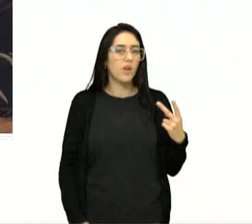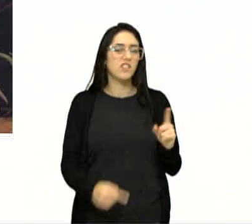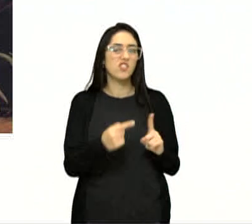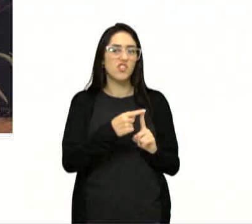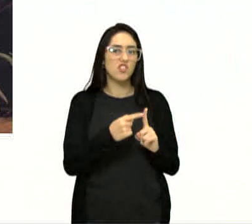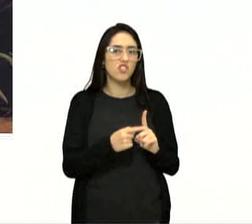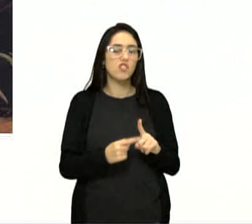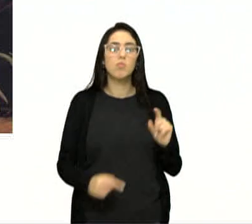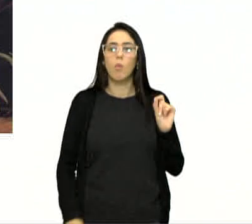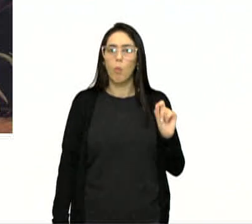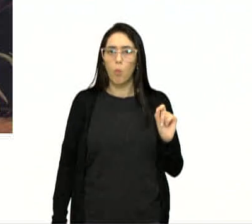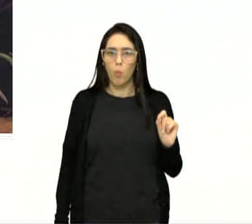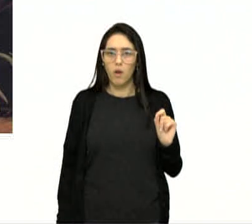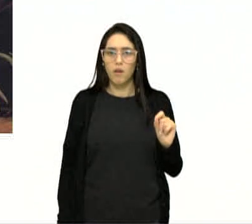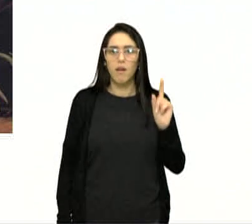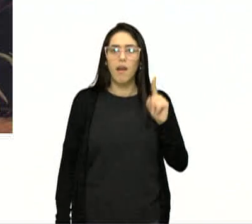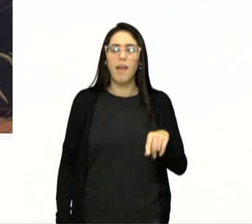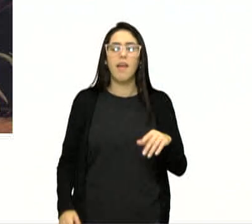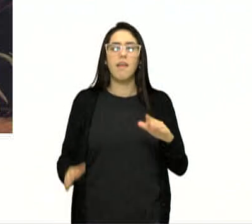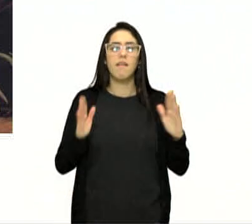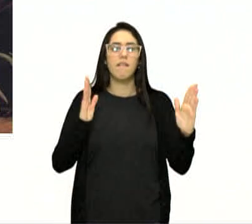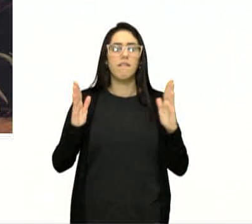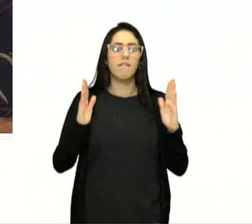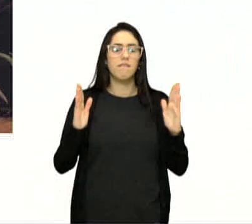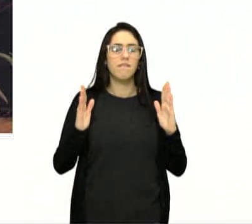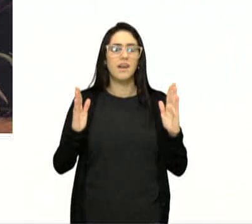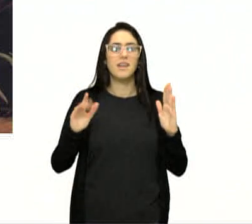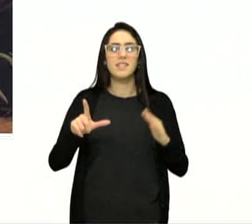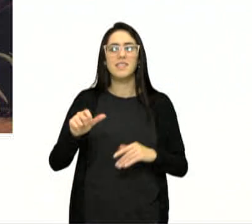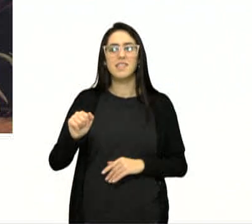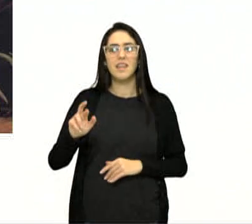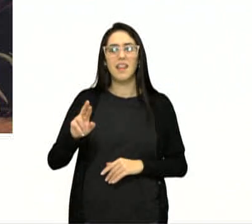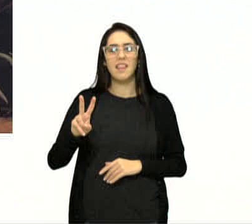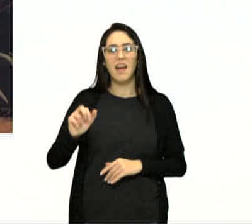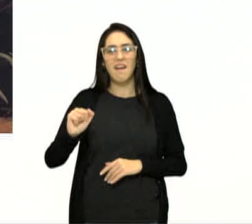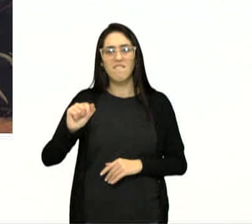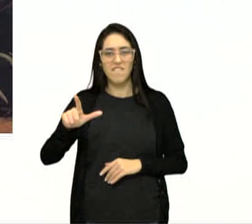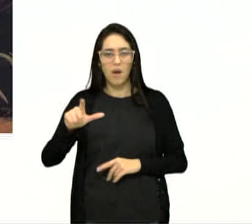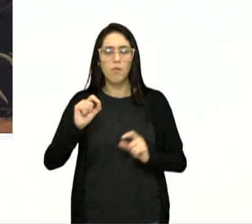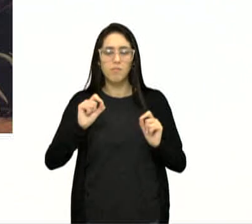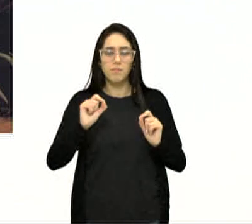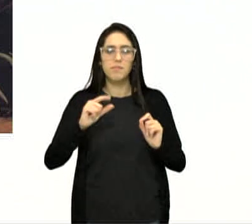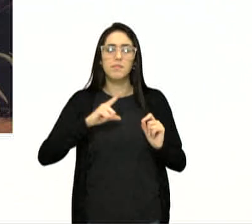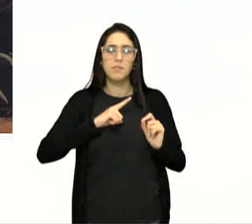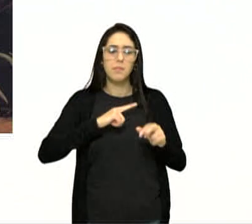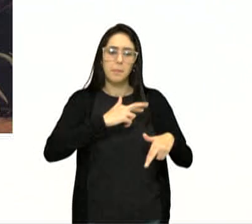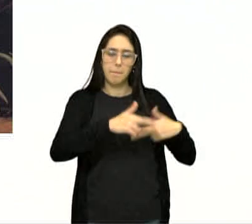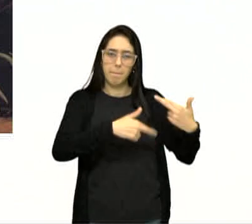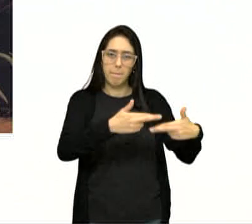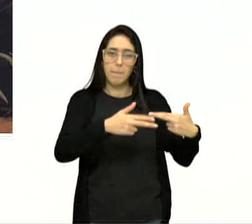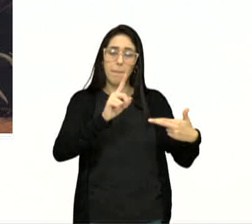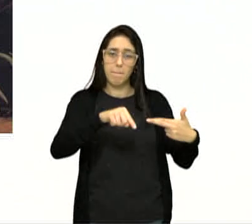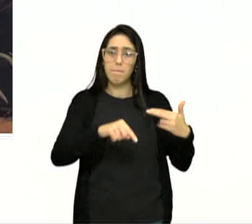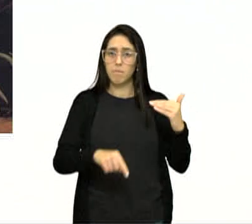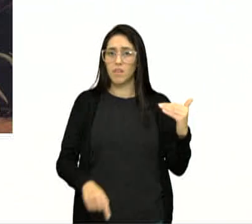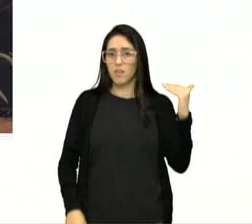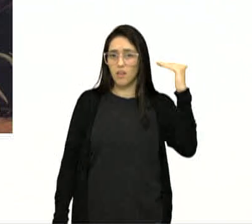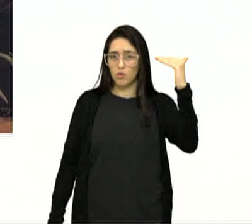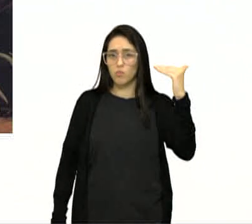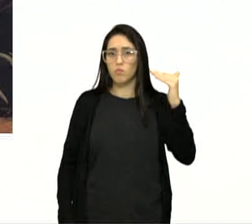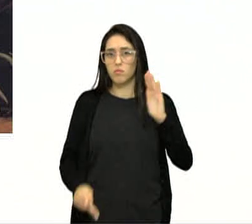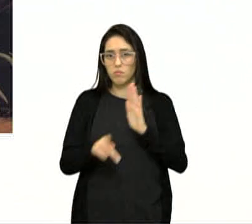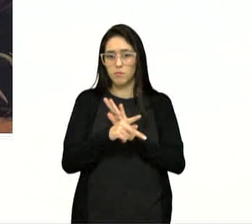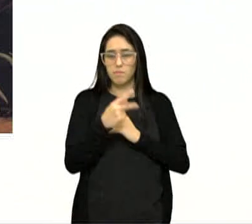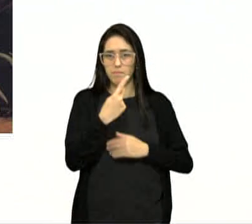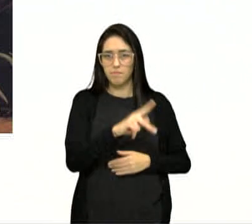gente está falando de fase larval, fase da larva. Geralmente os indivíduos que se reproduzem são adultos, né, num método de